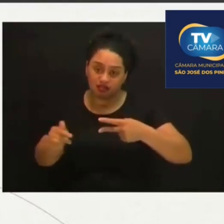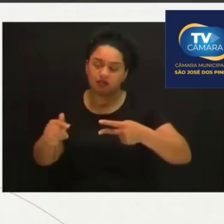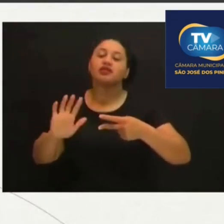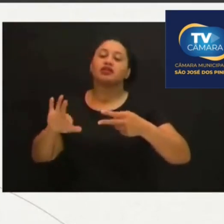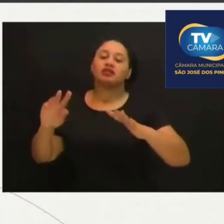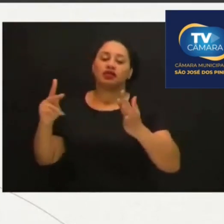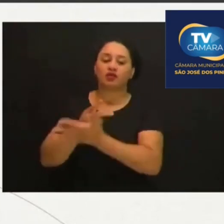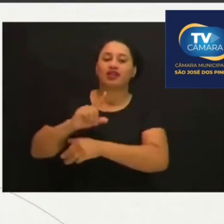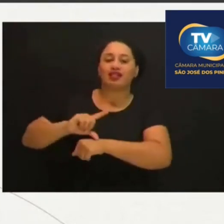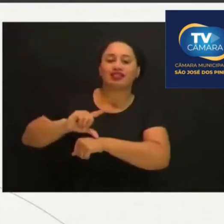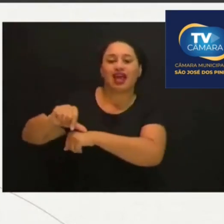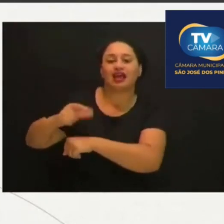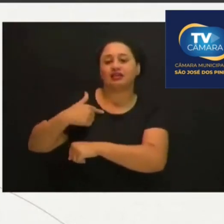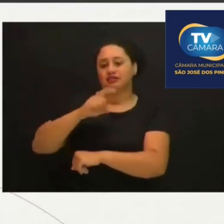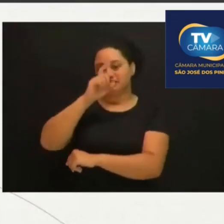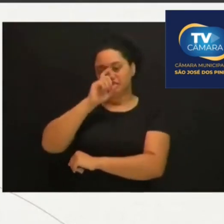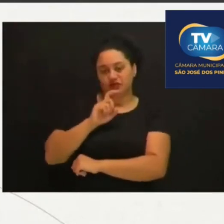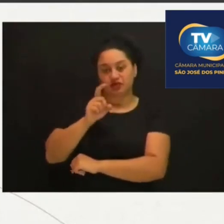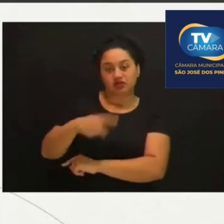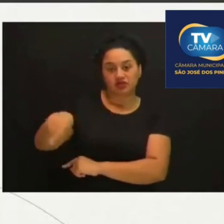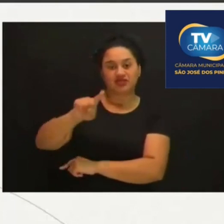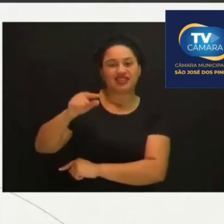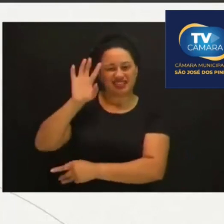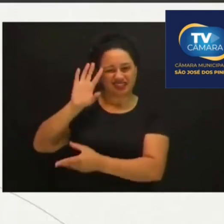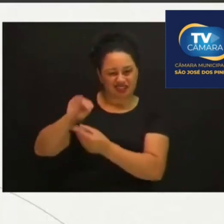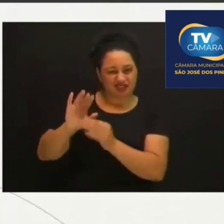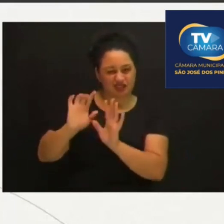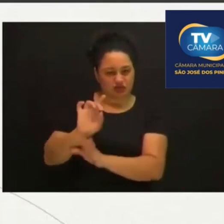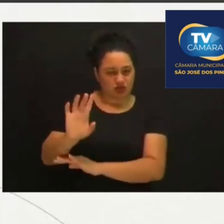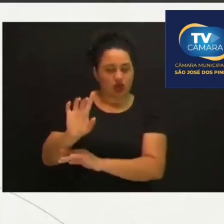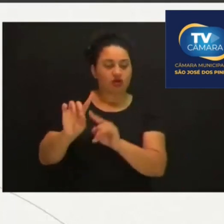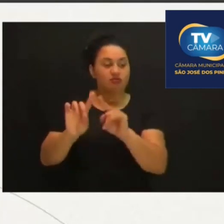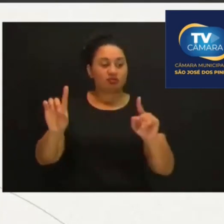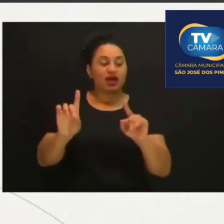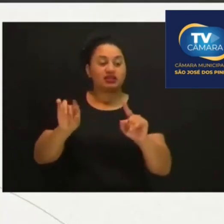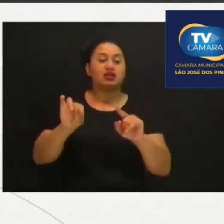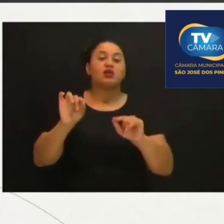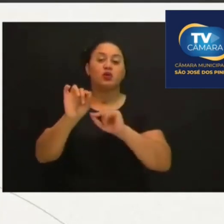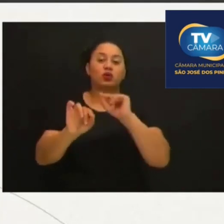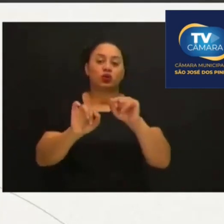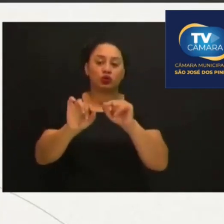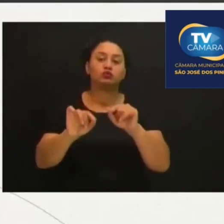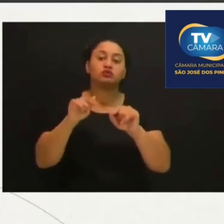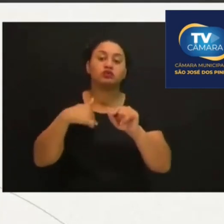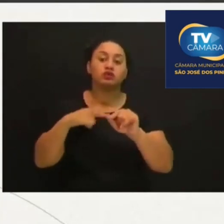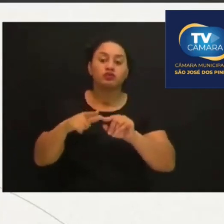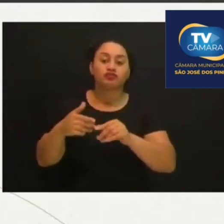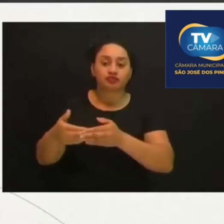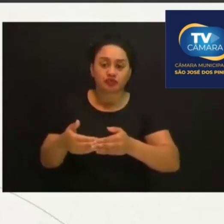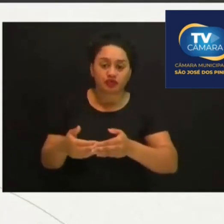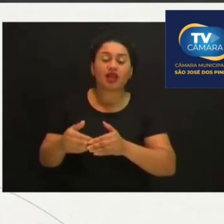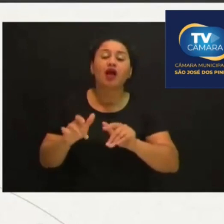o atraso menstrual. Tá? Só para vocês se localizarem. Mas nós estamos falando de um embrião que, na verdade, está na